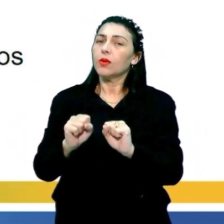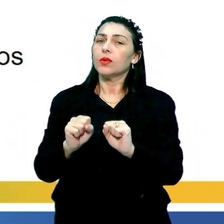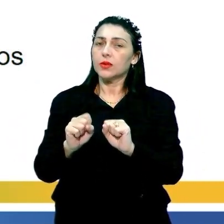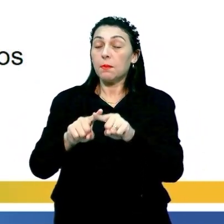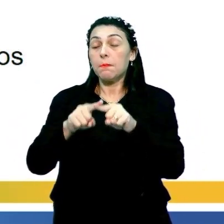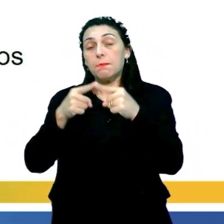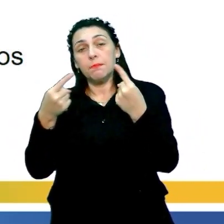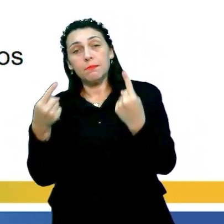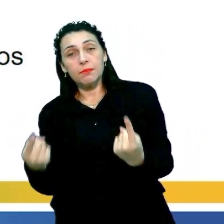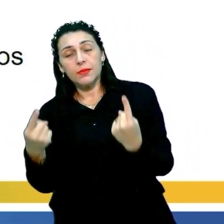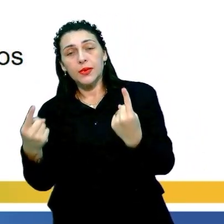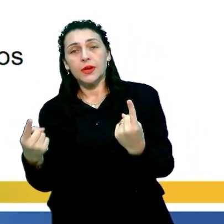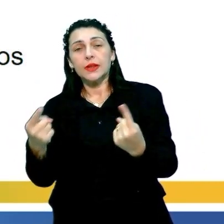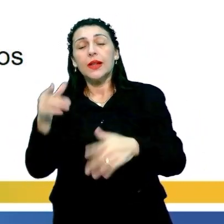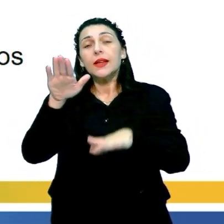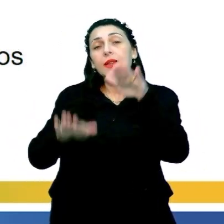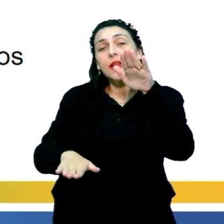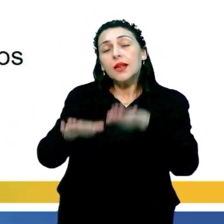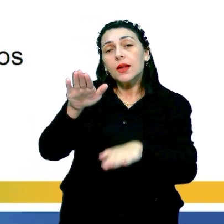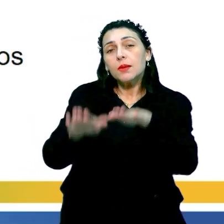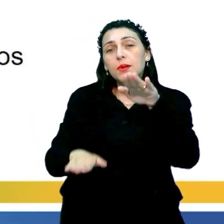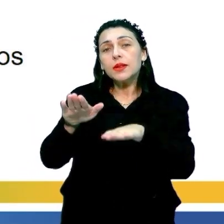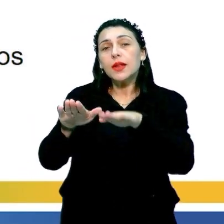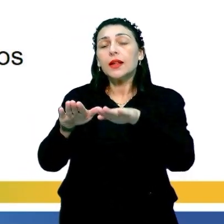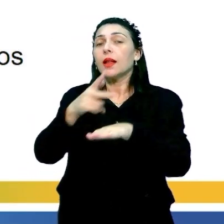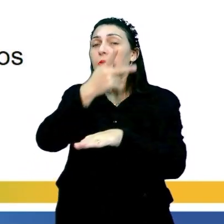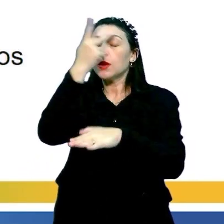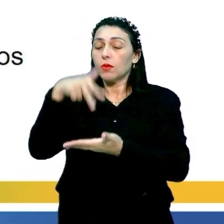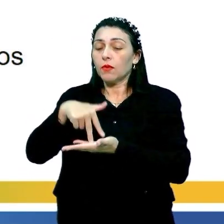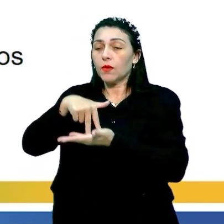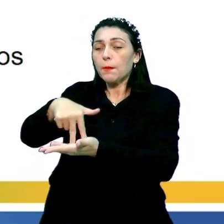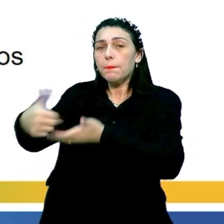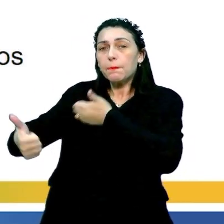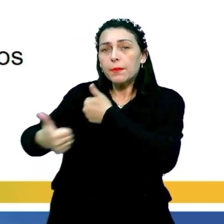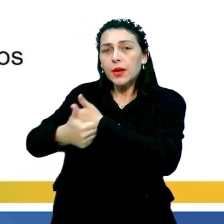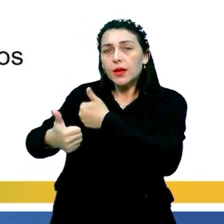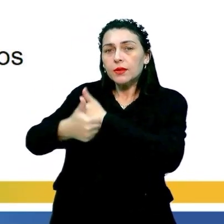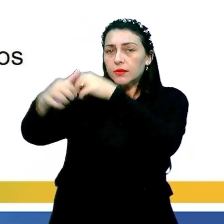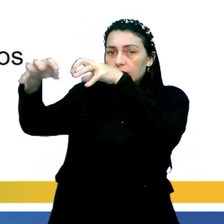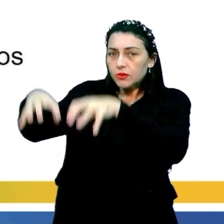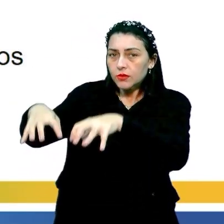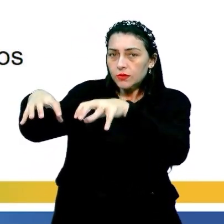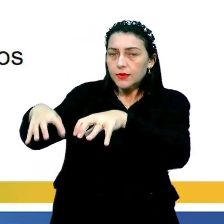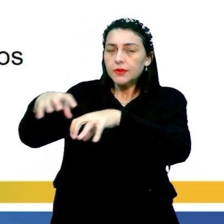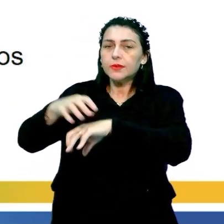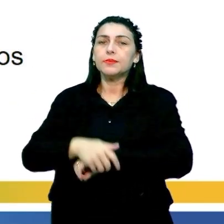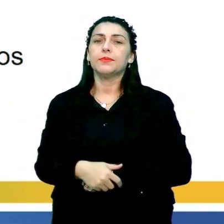afetar, mas depende do grau de exposição que você tem em relação a ela, certo?